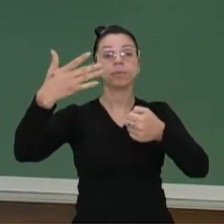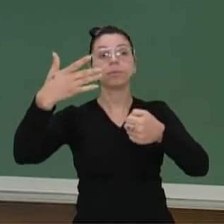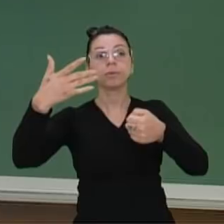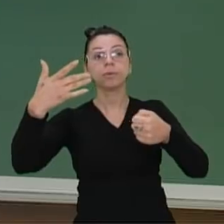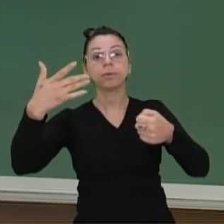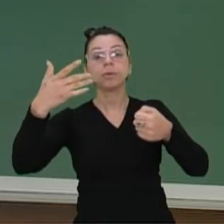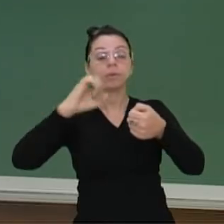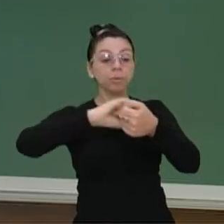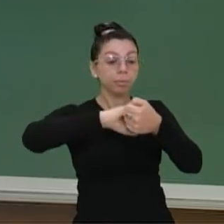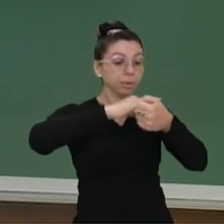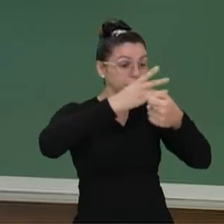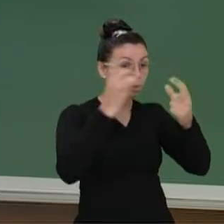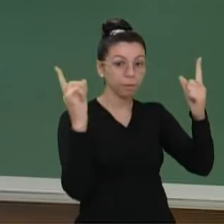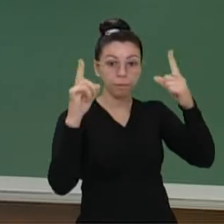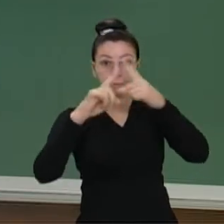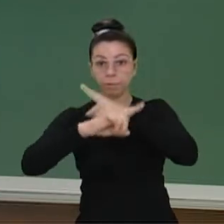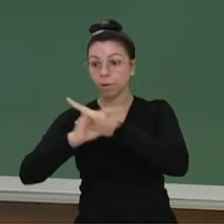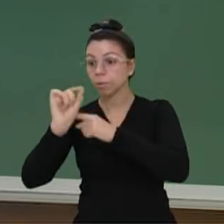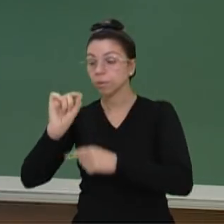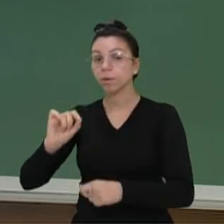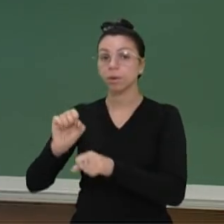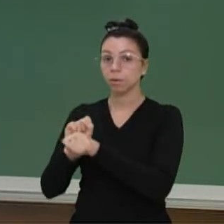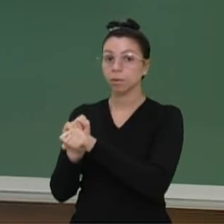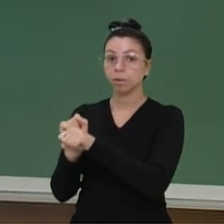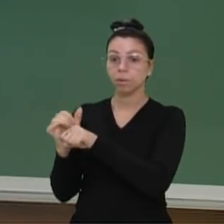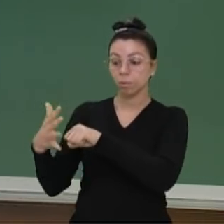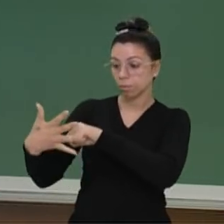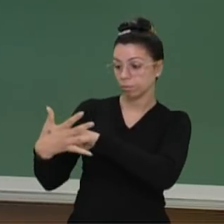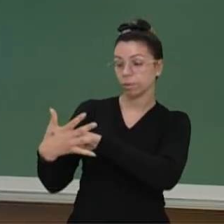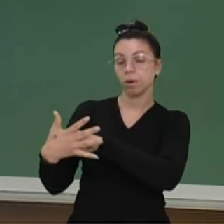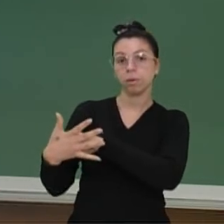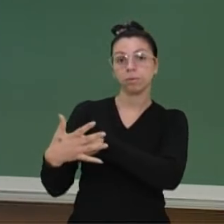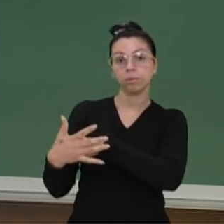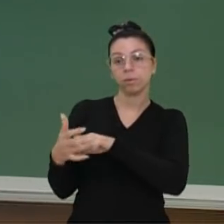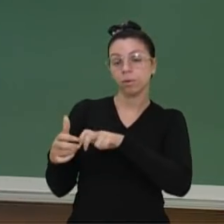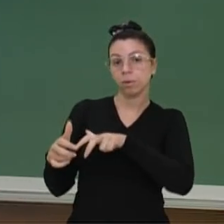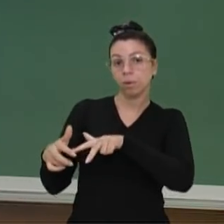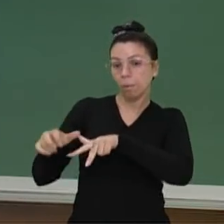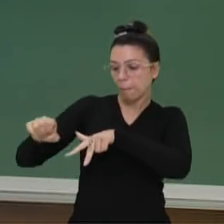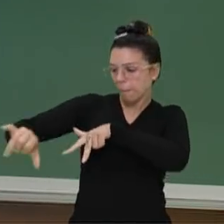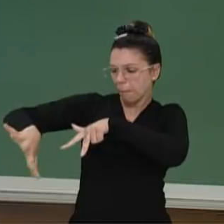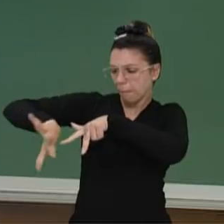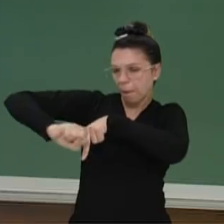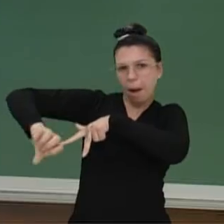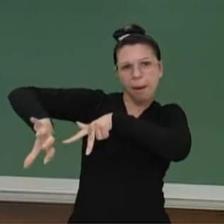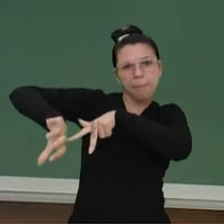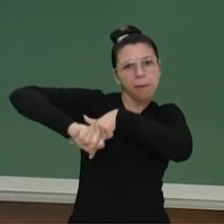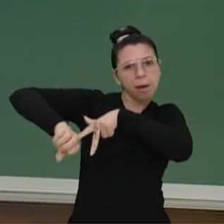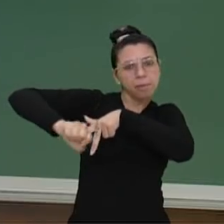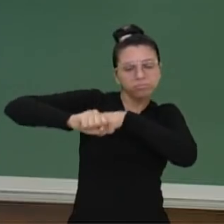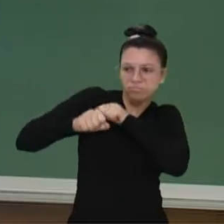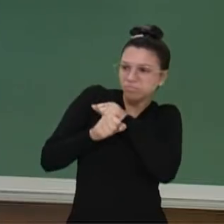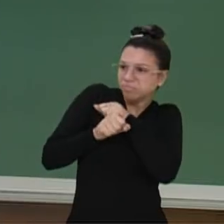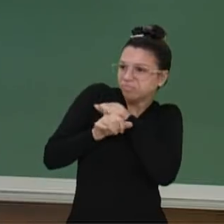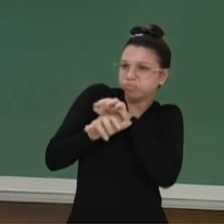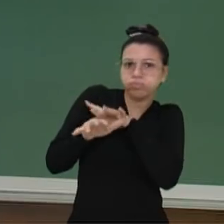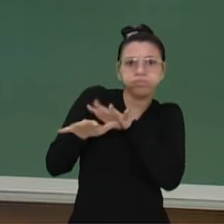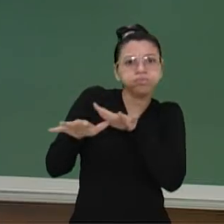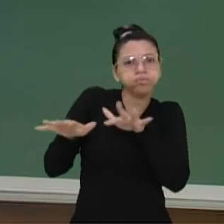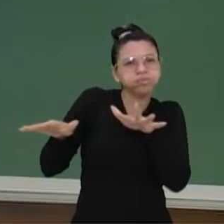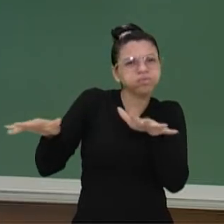Covid. O crescimento de infectados, de pessoas que pegam esse vírus, o crescimento é